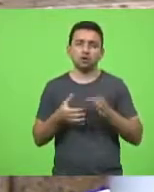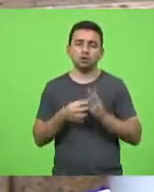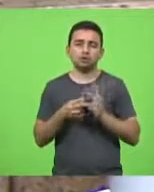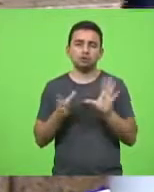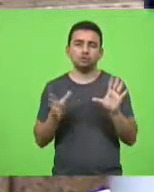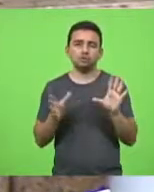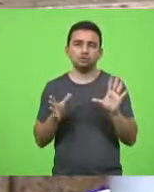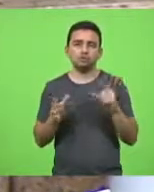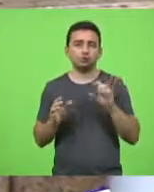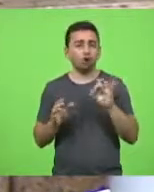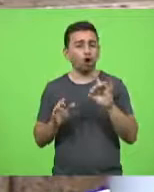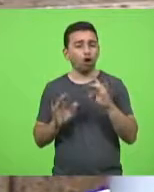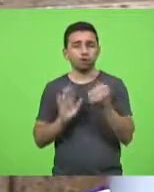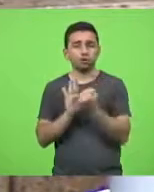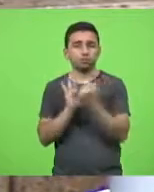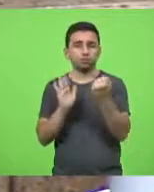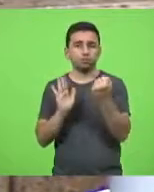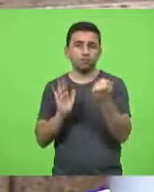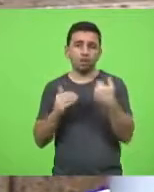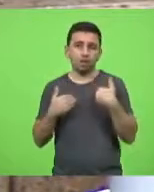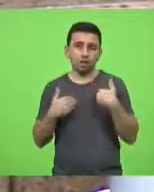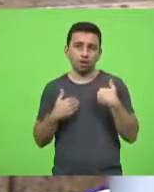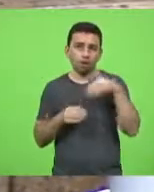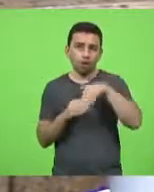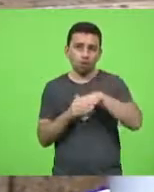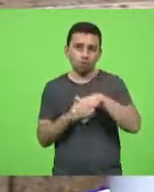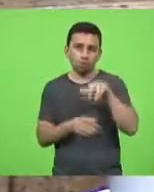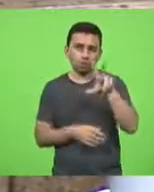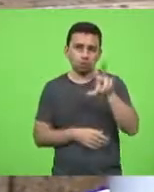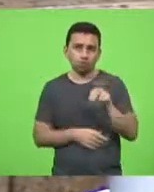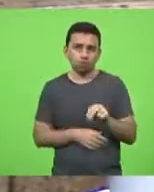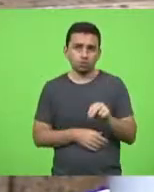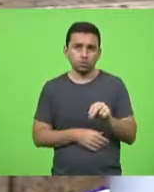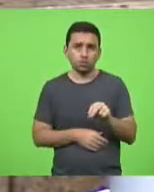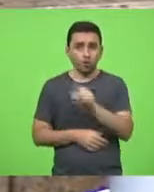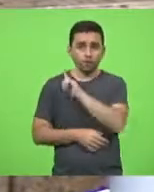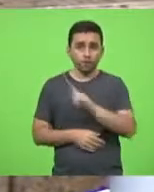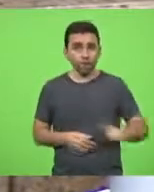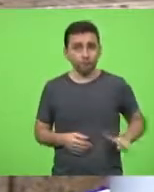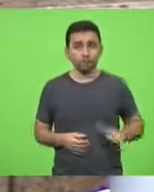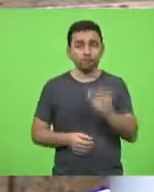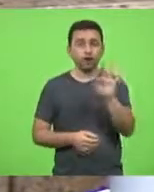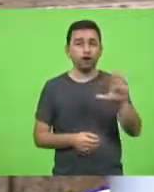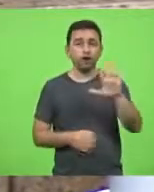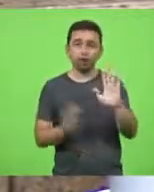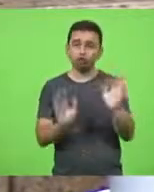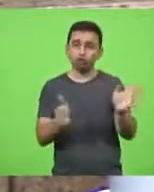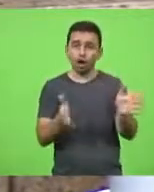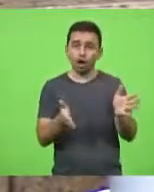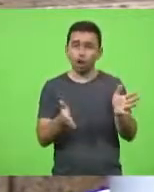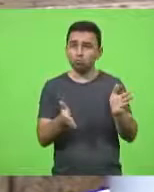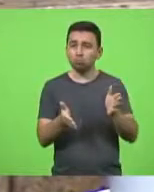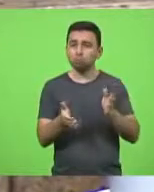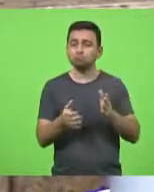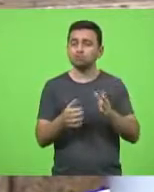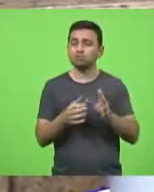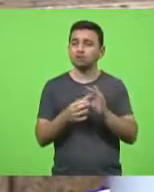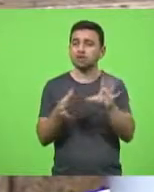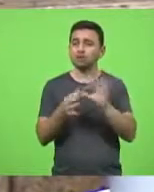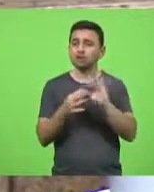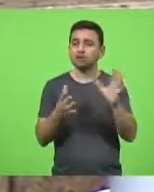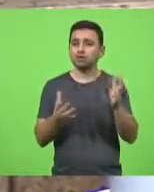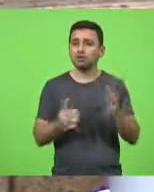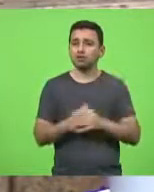aqui registrado, por isso que eu vou votar não tem um porquê. O governo federal está fazendo sua parte. O João Amin mostrou aqui já